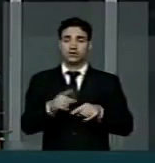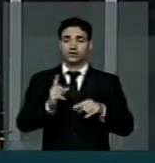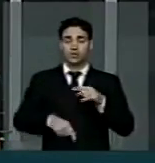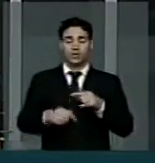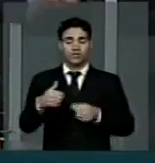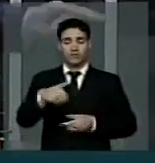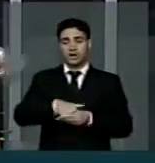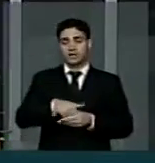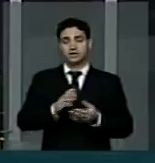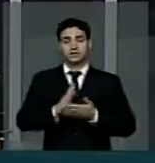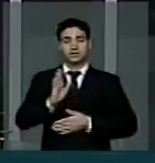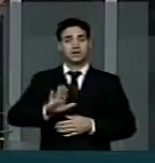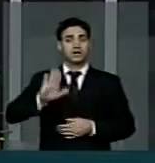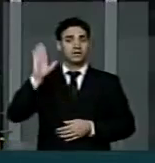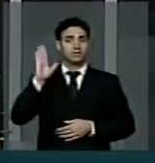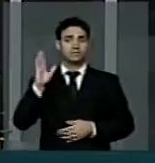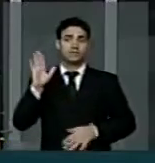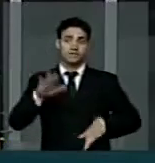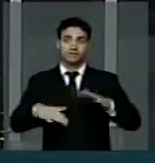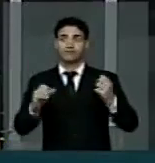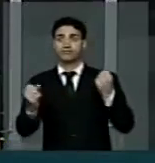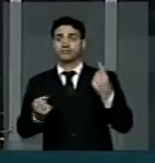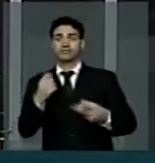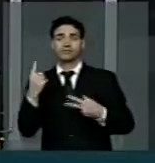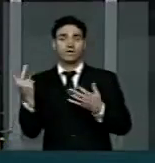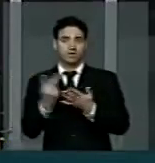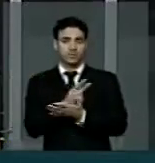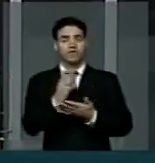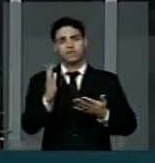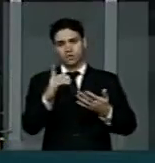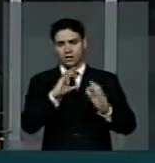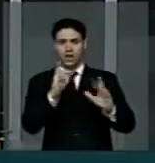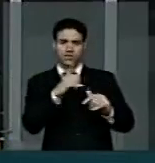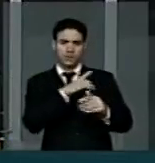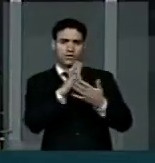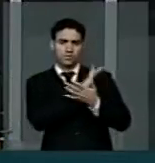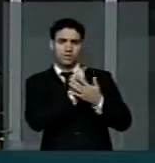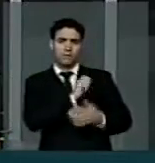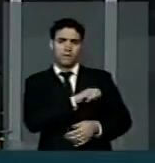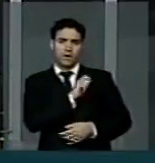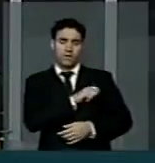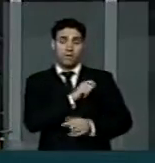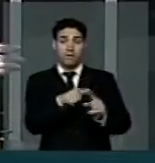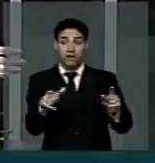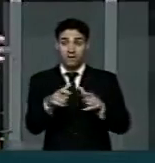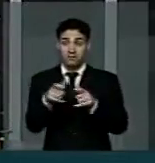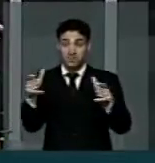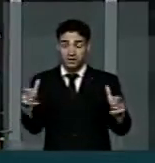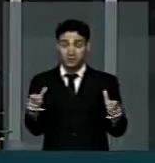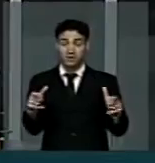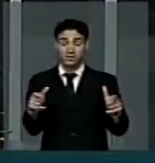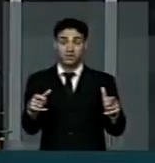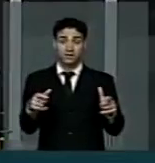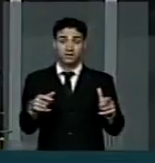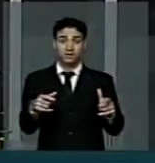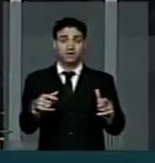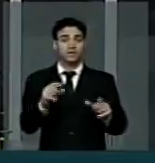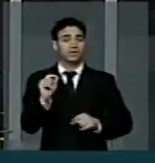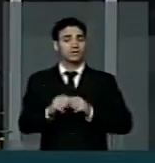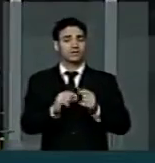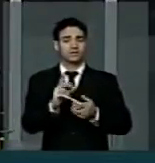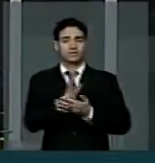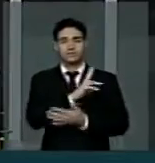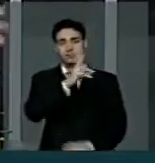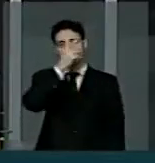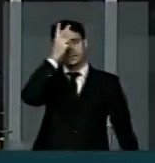eleição, muitas vezes isso, muitas vezes, claro que tem uns caras de má fé, mas a grande maioria absoluta, os